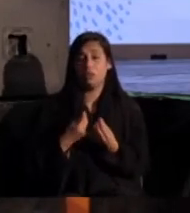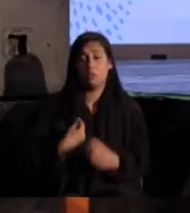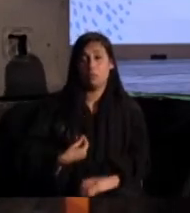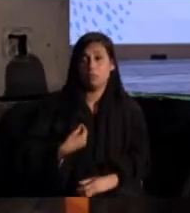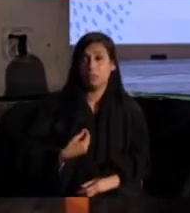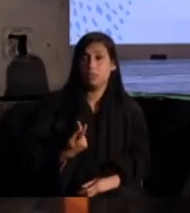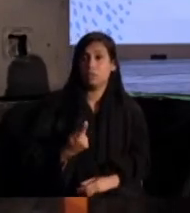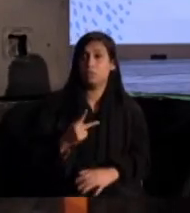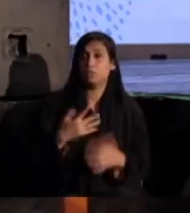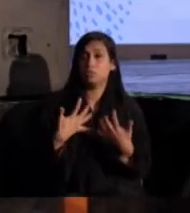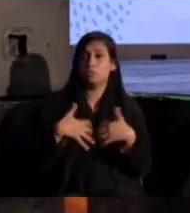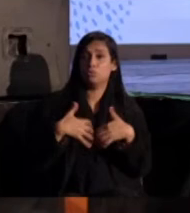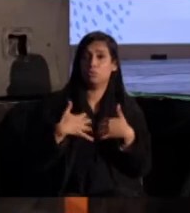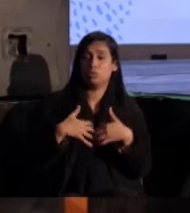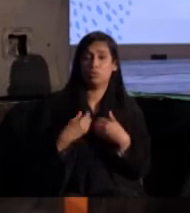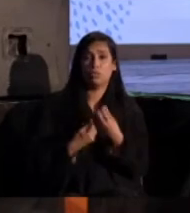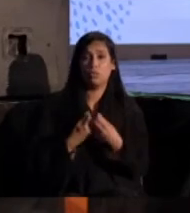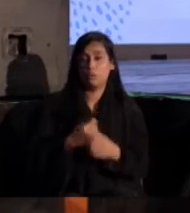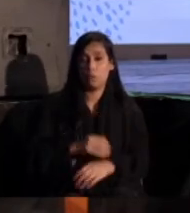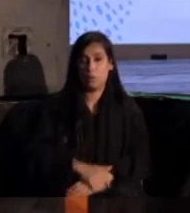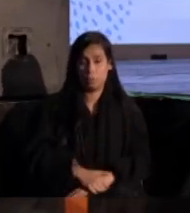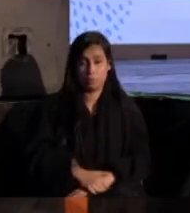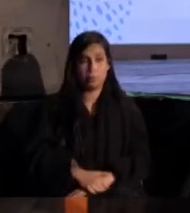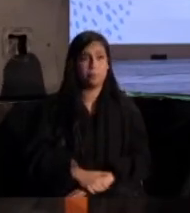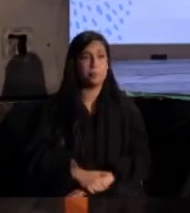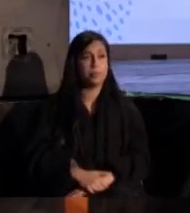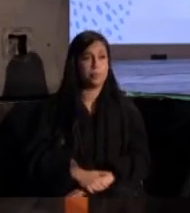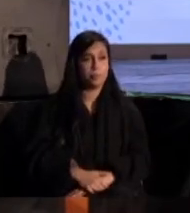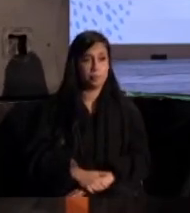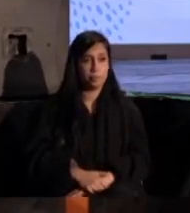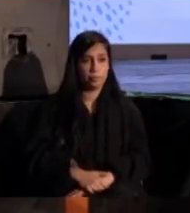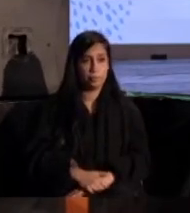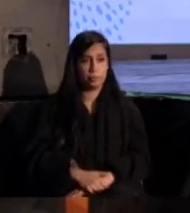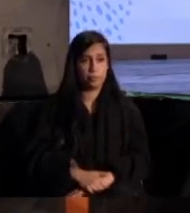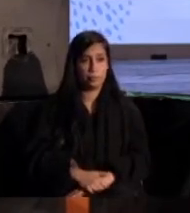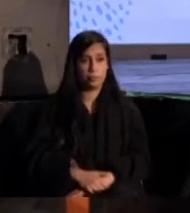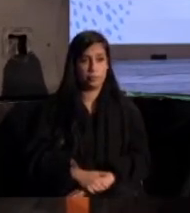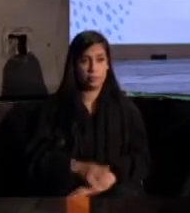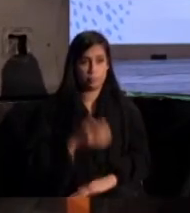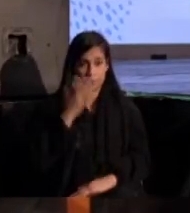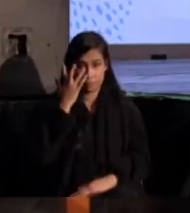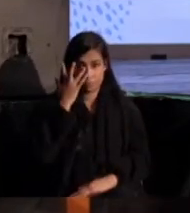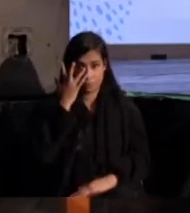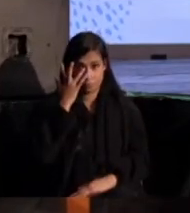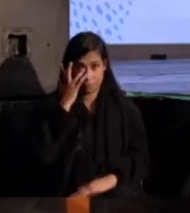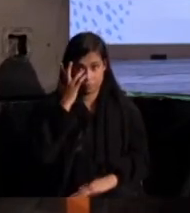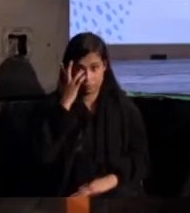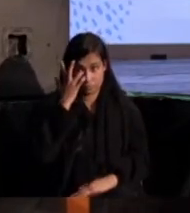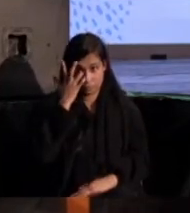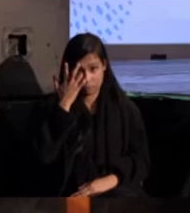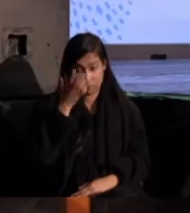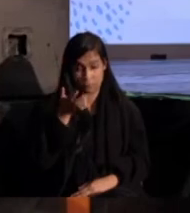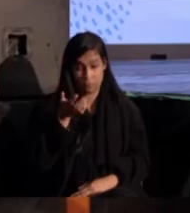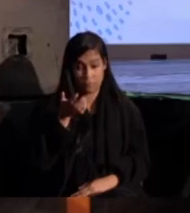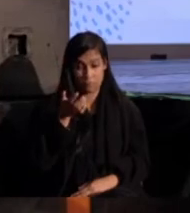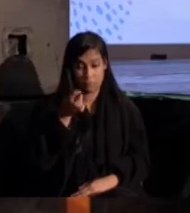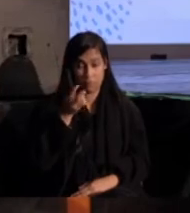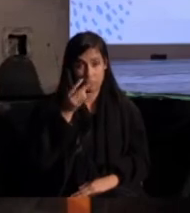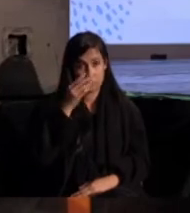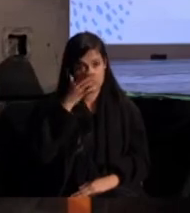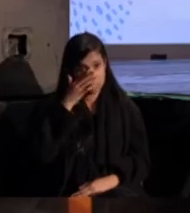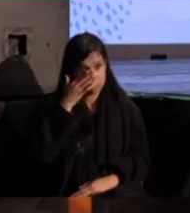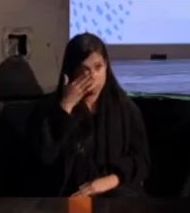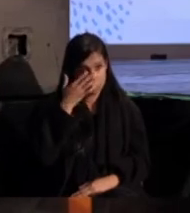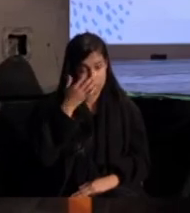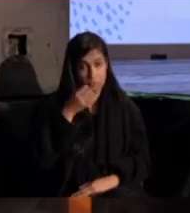é da manducação, como é que é da manducação, né? Que é aprender, salivar, deglutir.